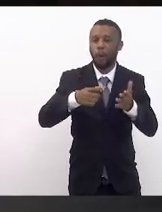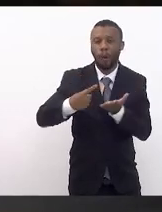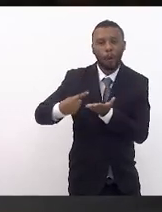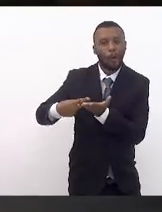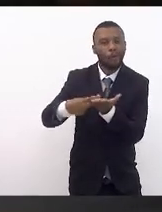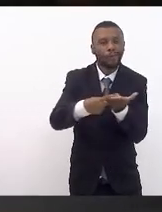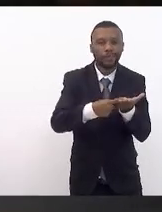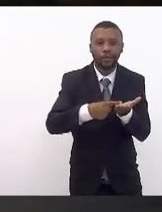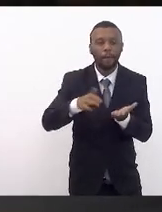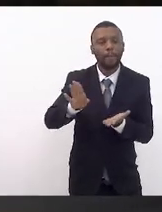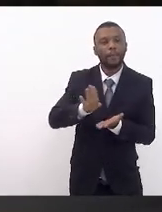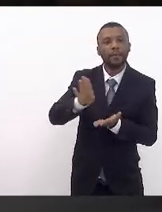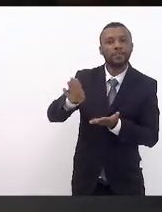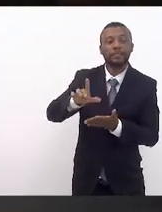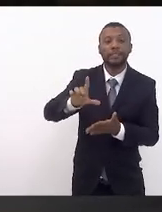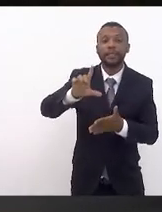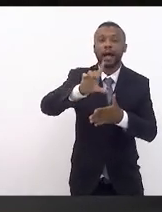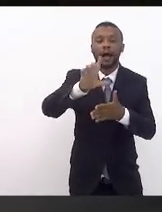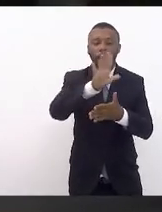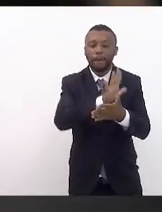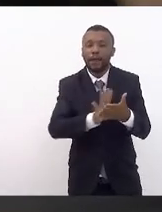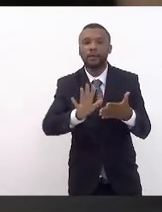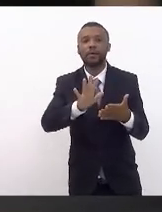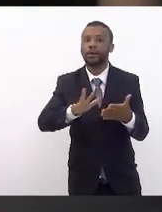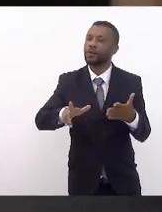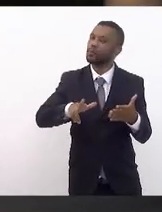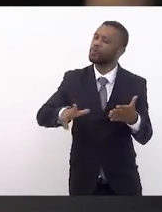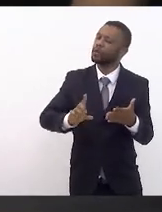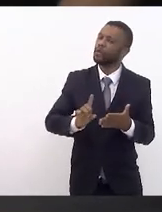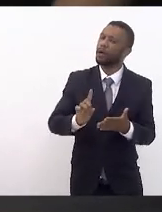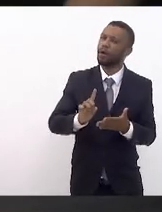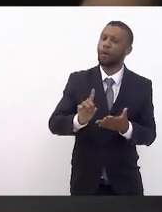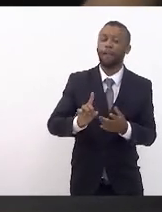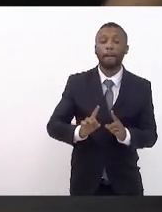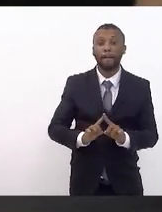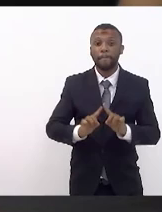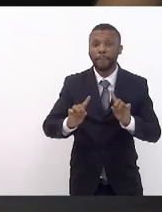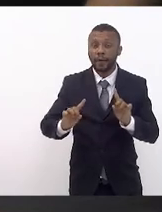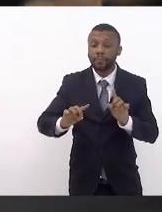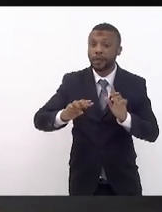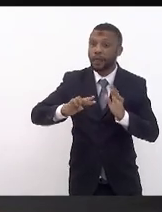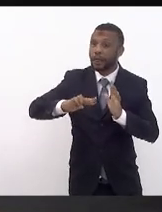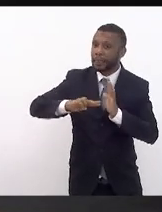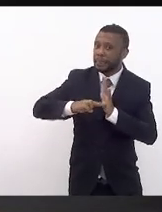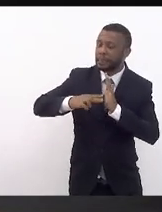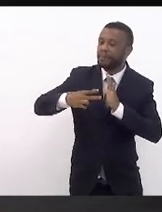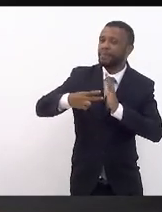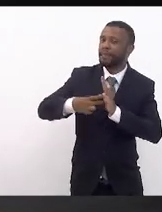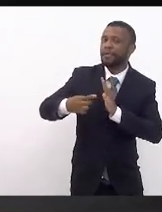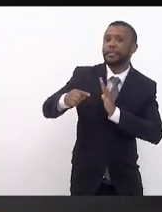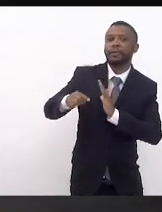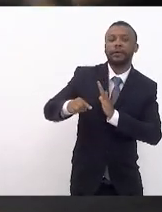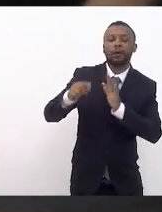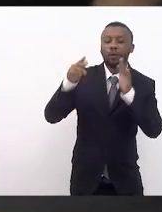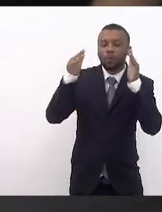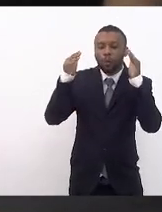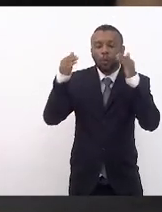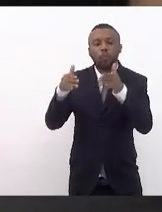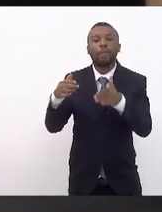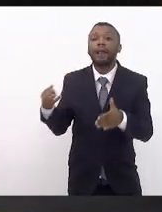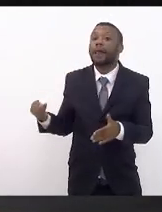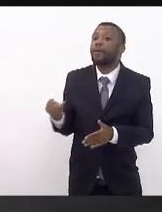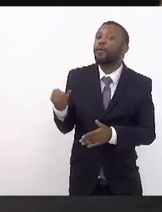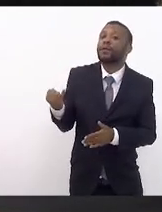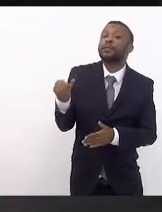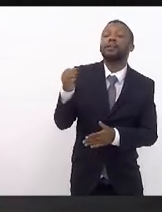Latina, não. É pela significância, não pela proeminência, pela significância de